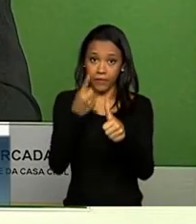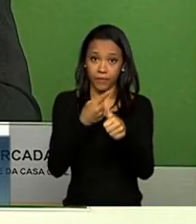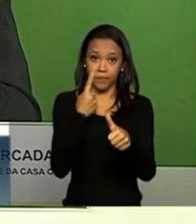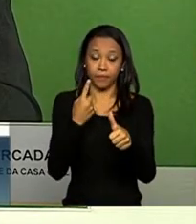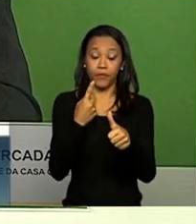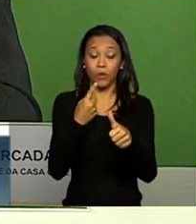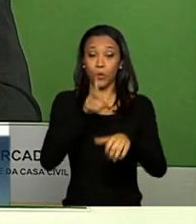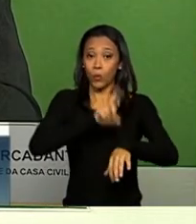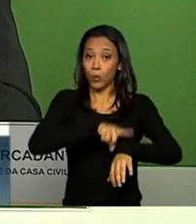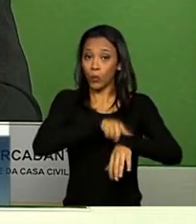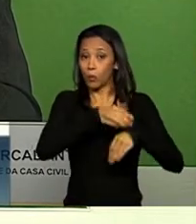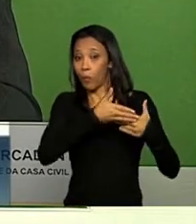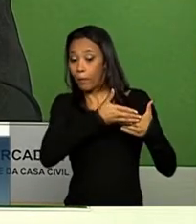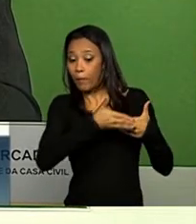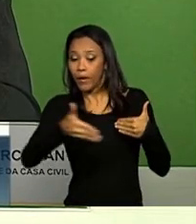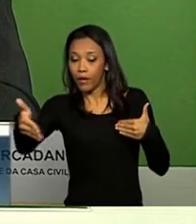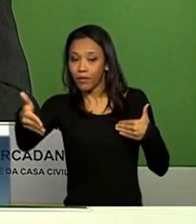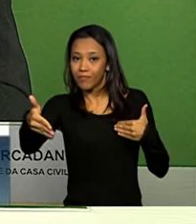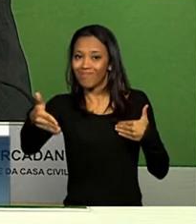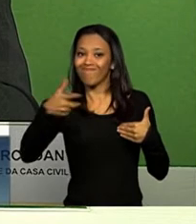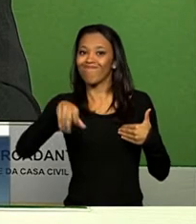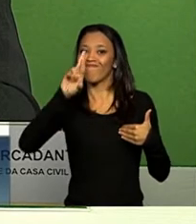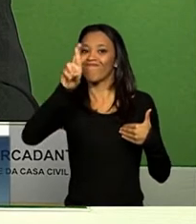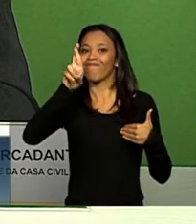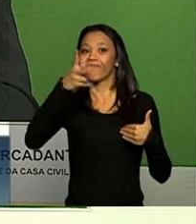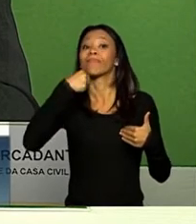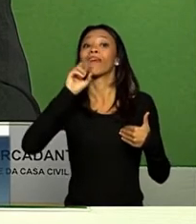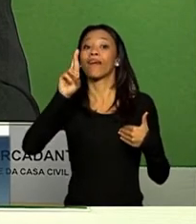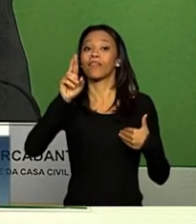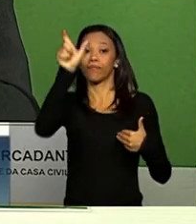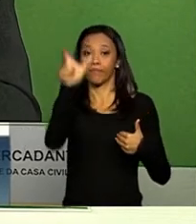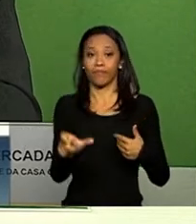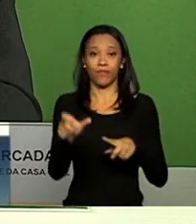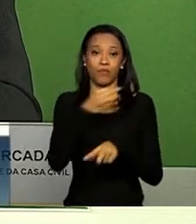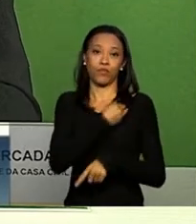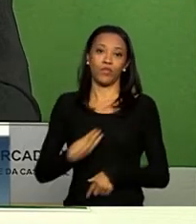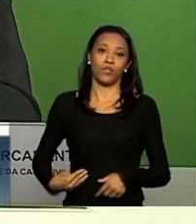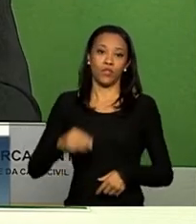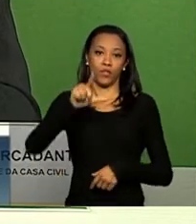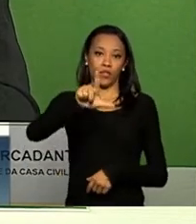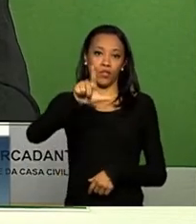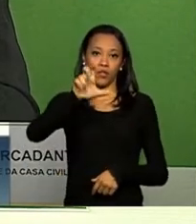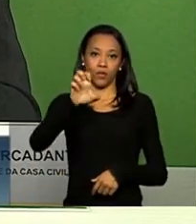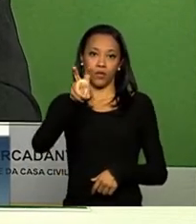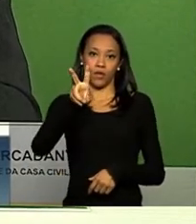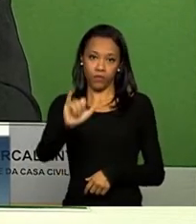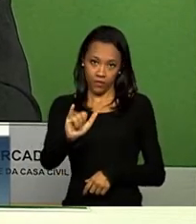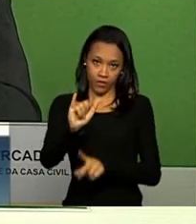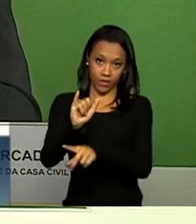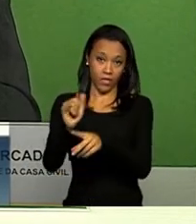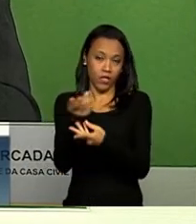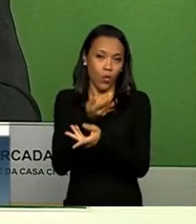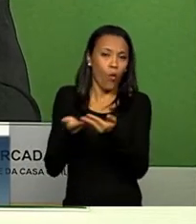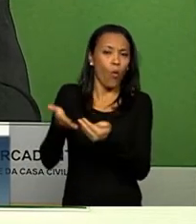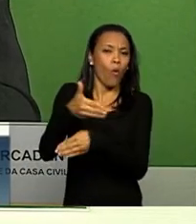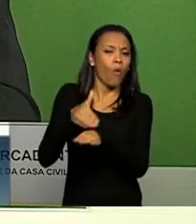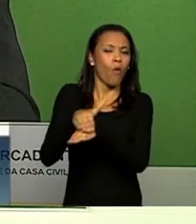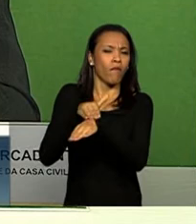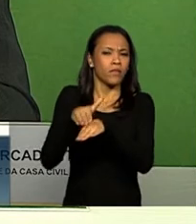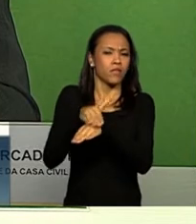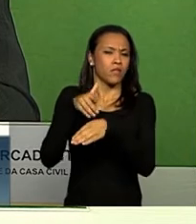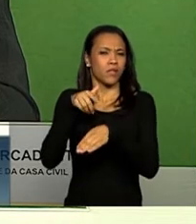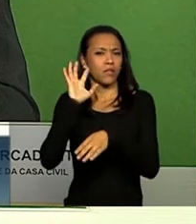ao prazo, compete ao ministro Joaquim Levy, com as conversações que eles estão fazendo, construir